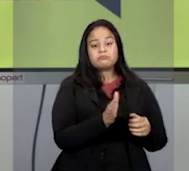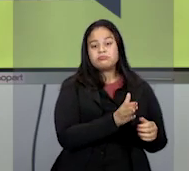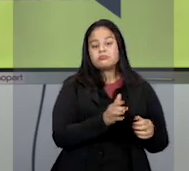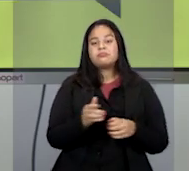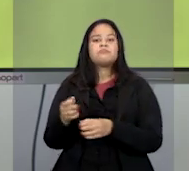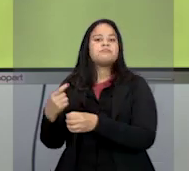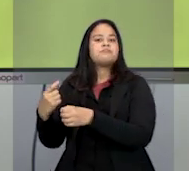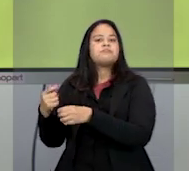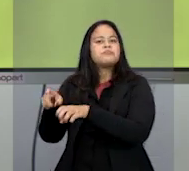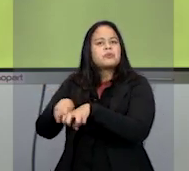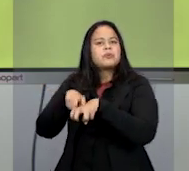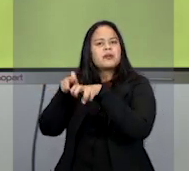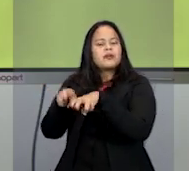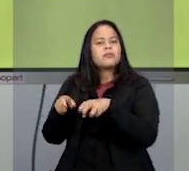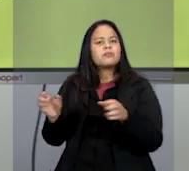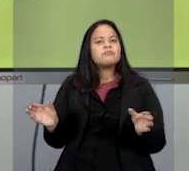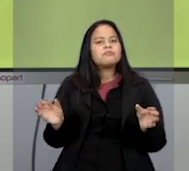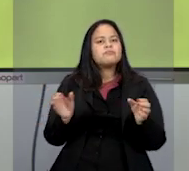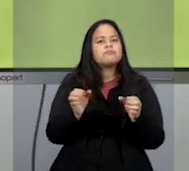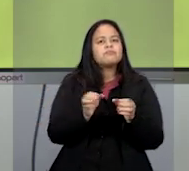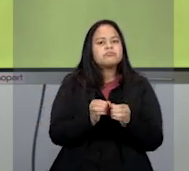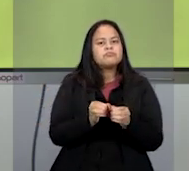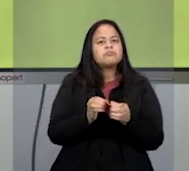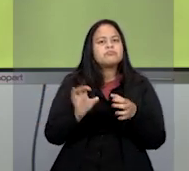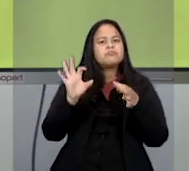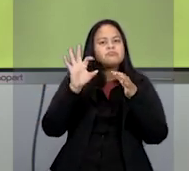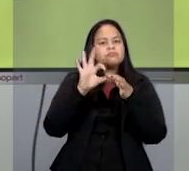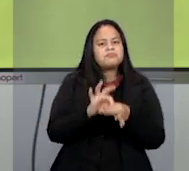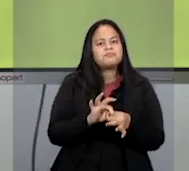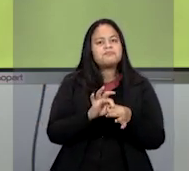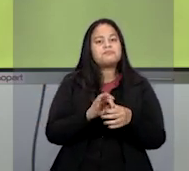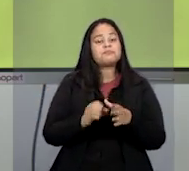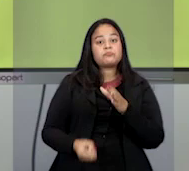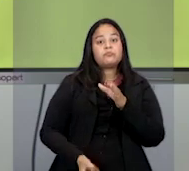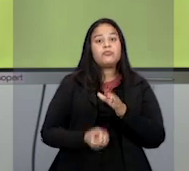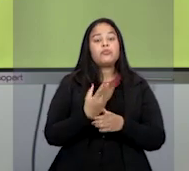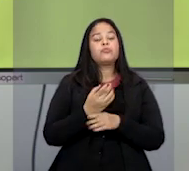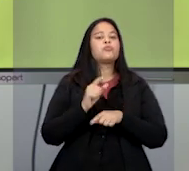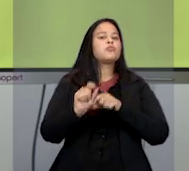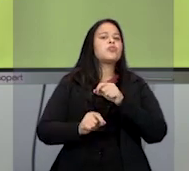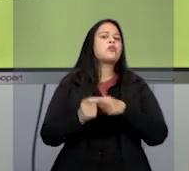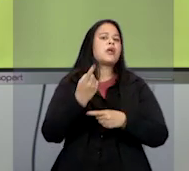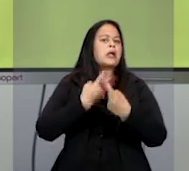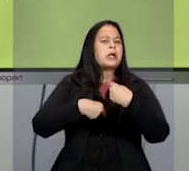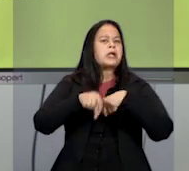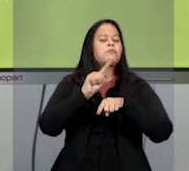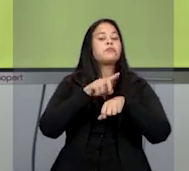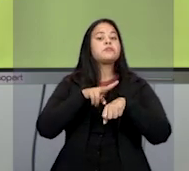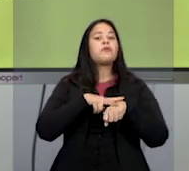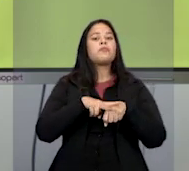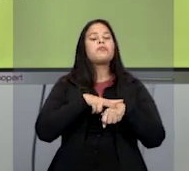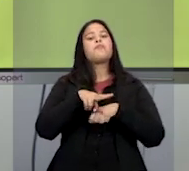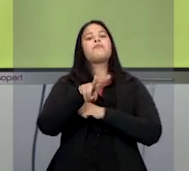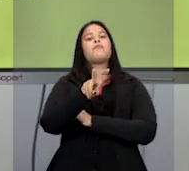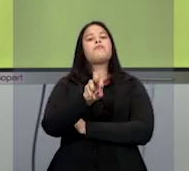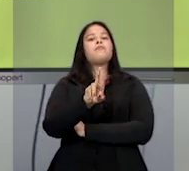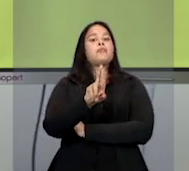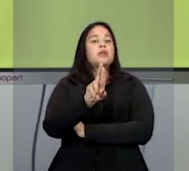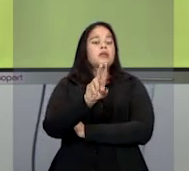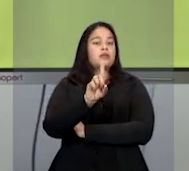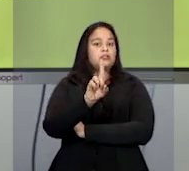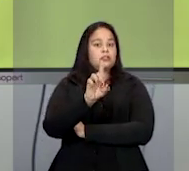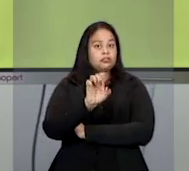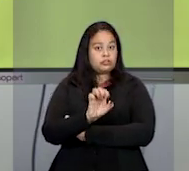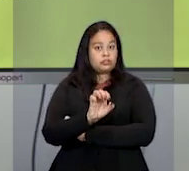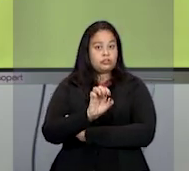ok? Ah lá, ó, e quando surgiu, né, justamente sempre pela Revolução Verde, década de 70, quando a gente fala do